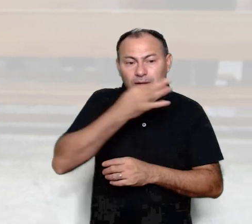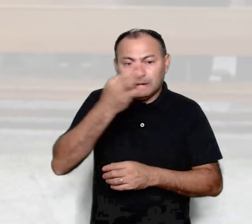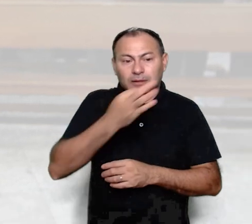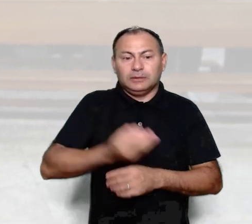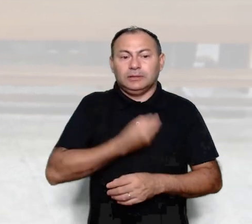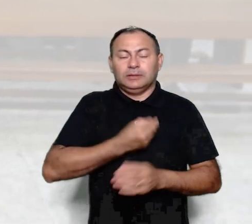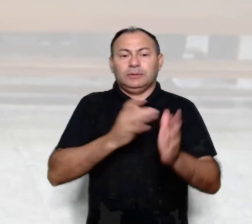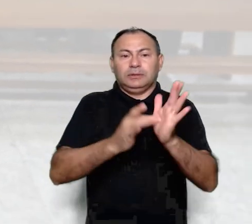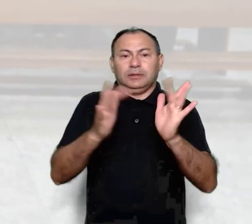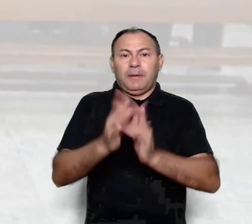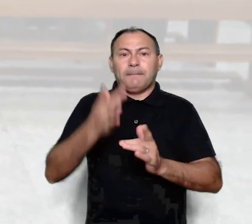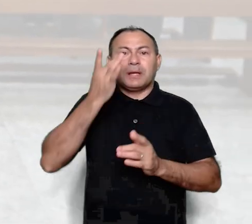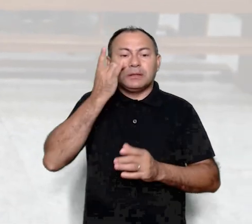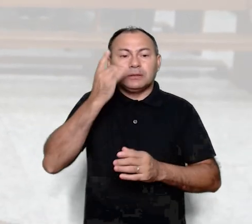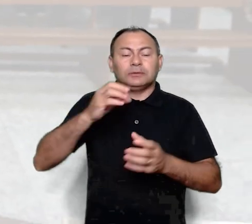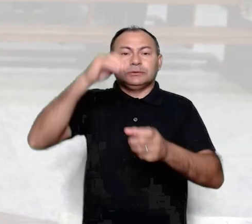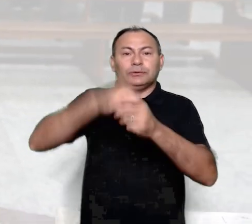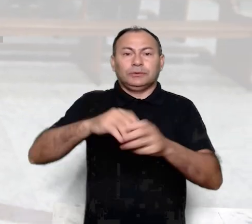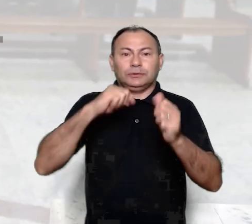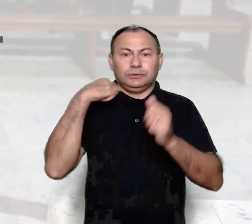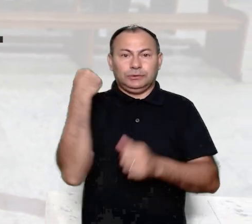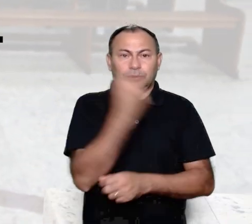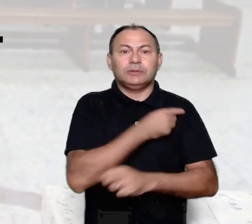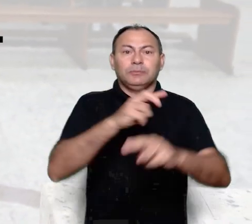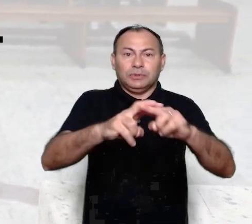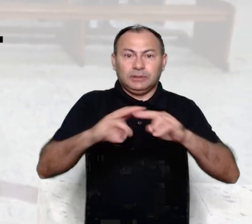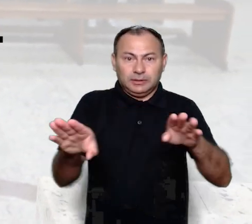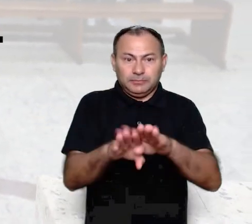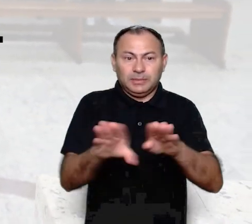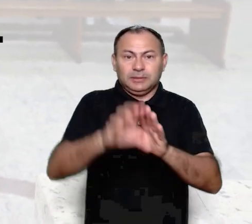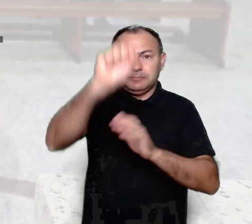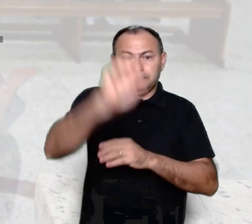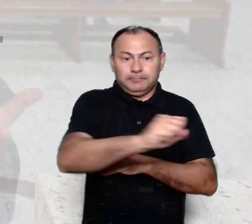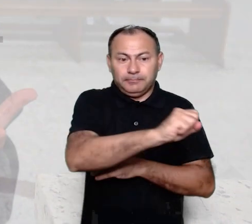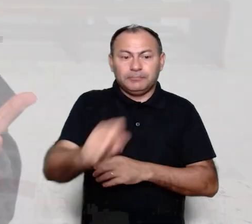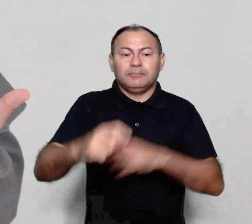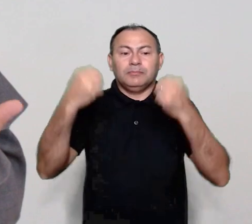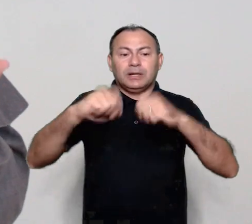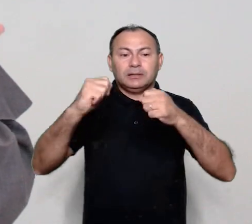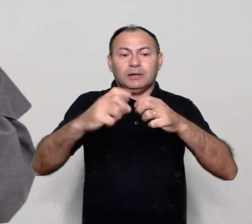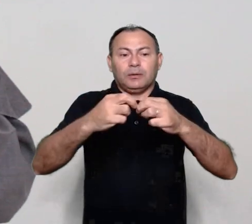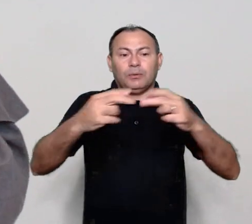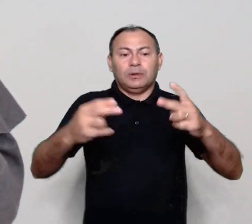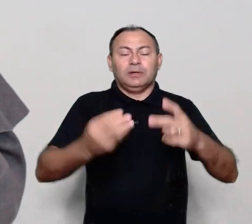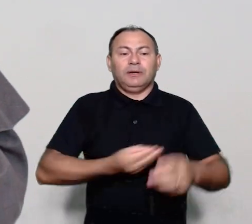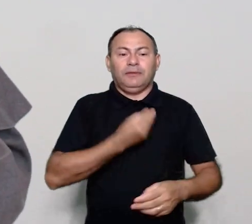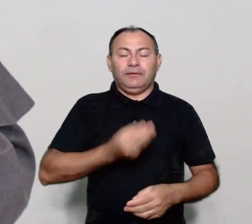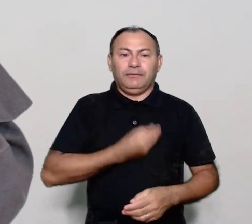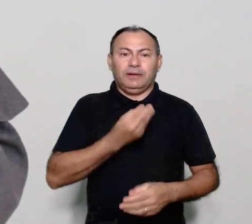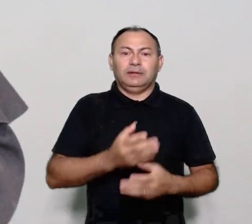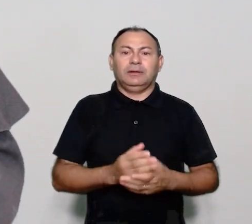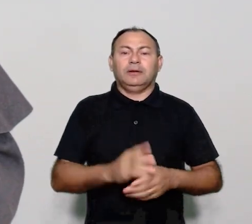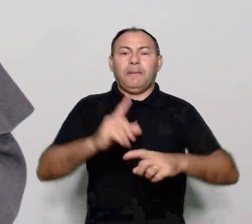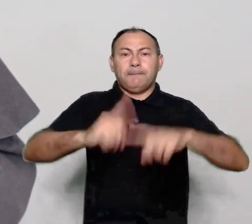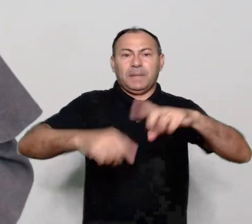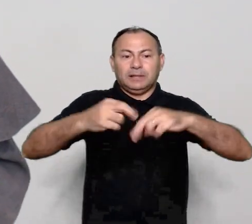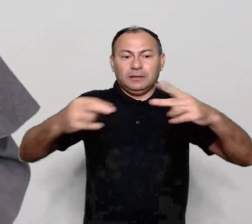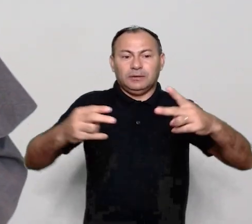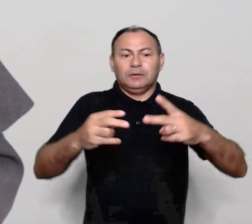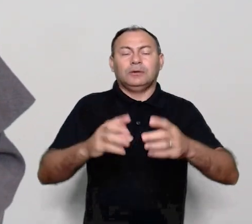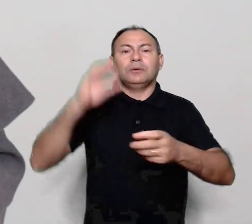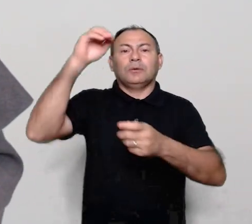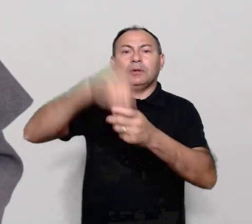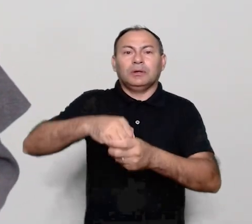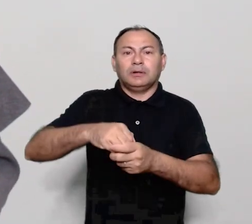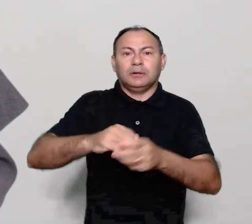encarnada de Jesus, na sua presença no meio de nós. Por isso também, os sacramentos precisam ser algo visível, material,